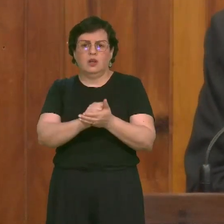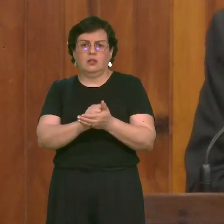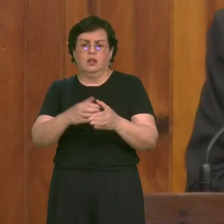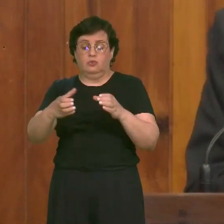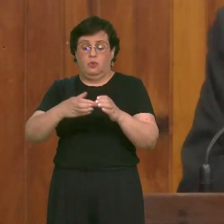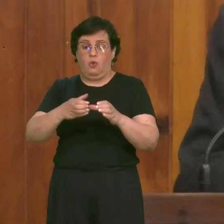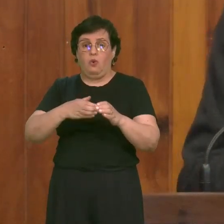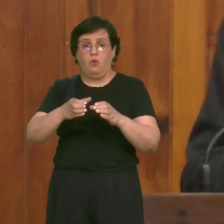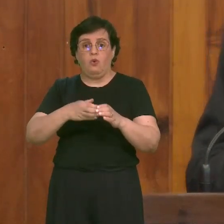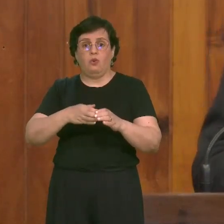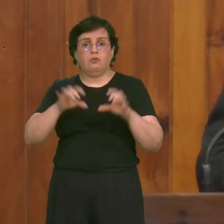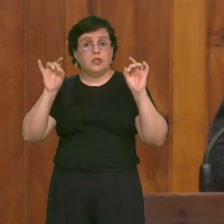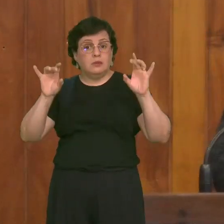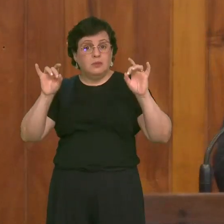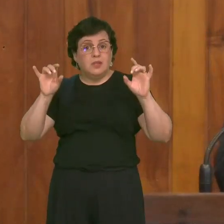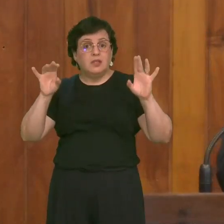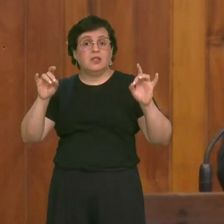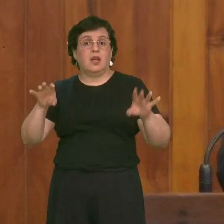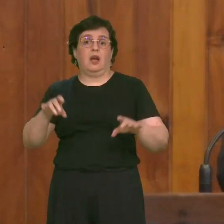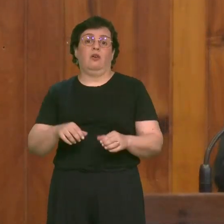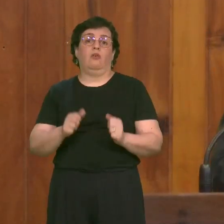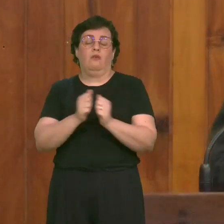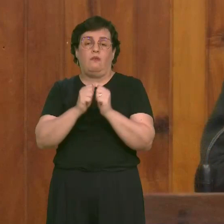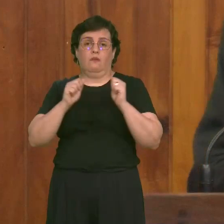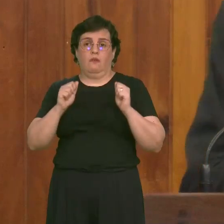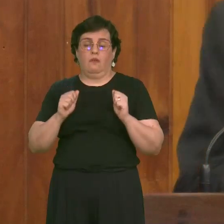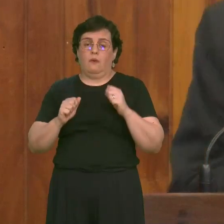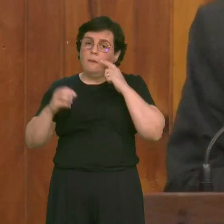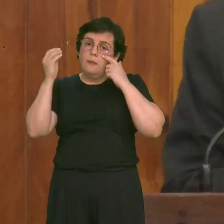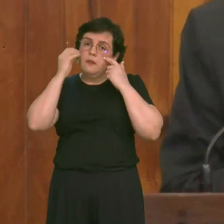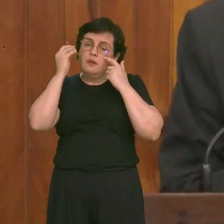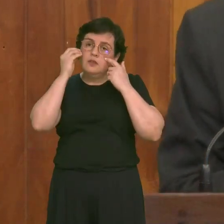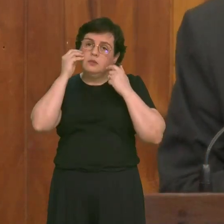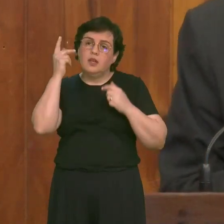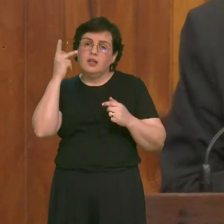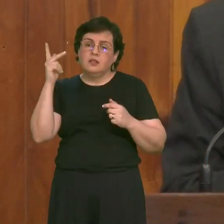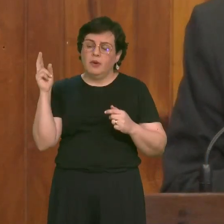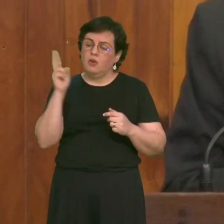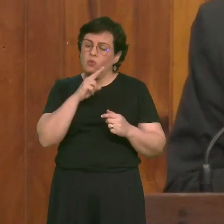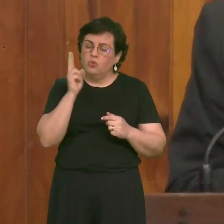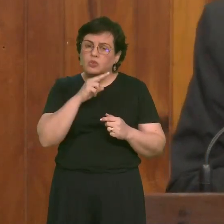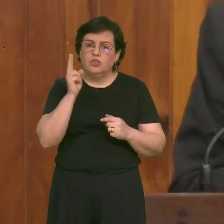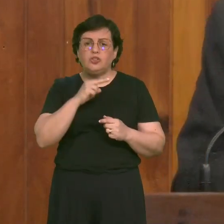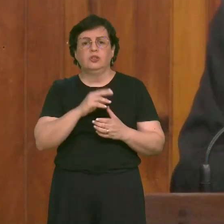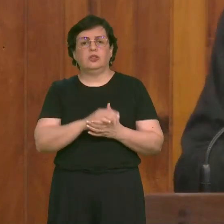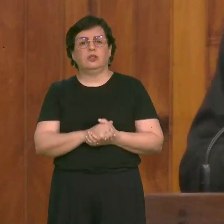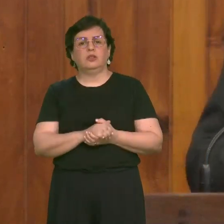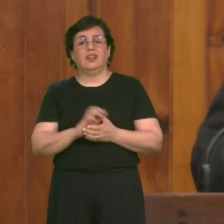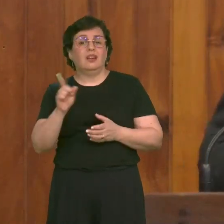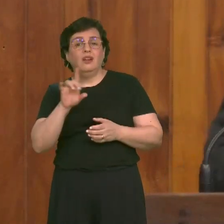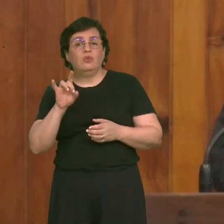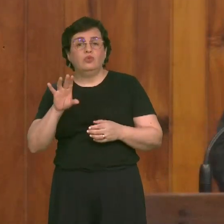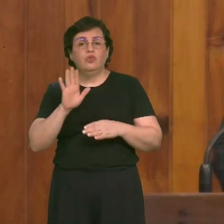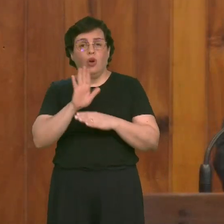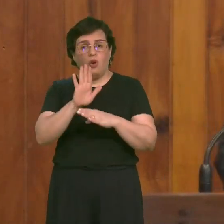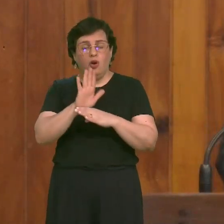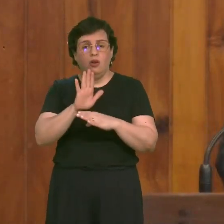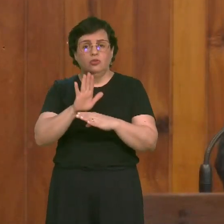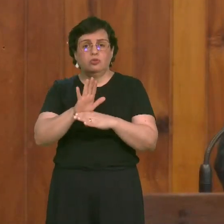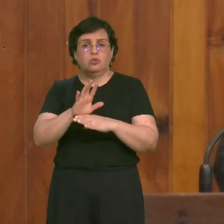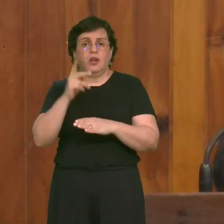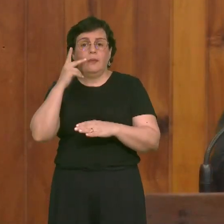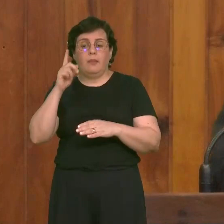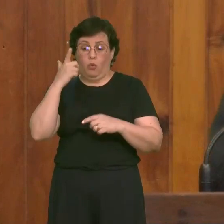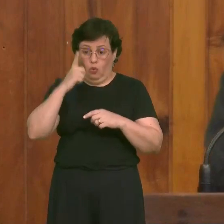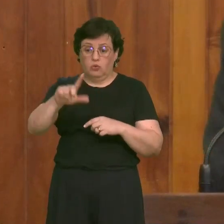para urgência emergência pessoas com experiência não é só o fato é de ajudá-los A permanecerem lá